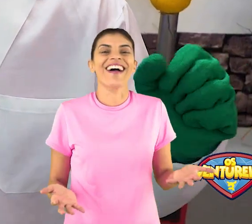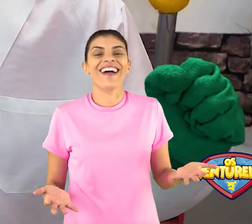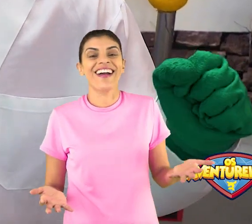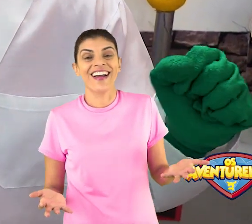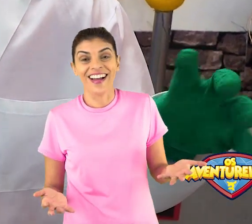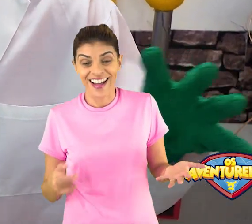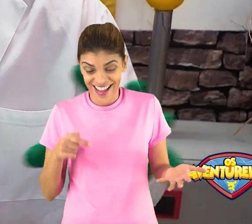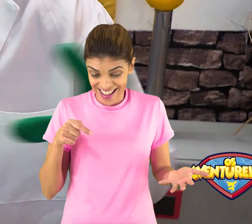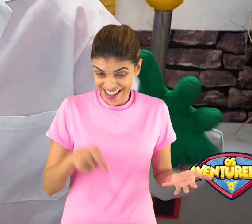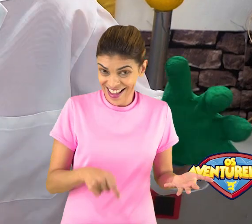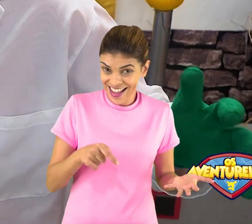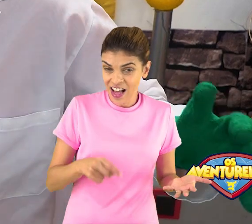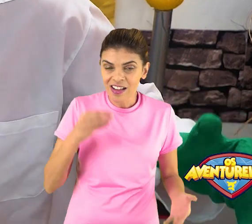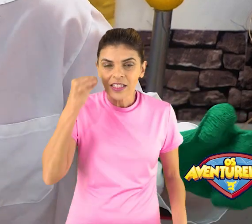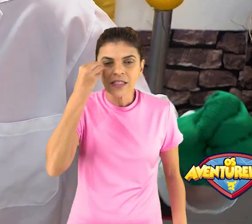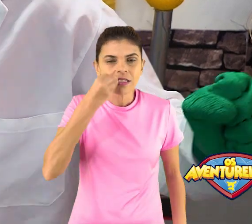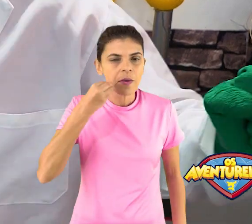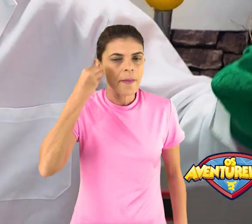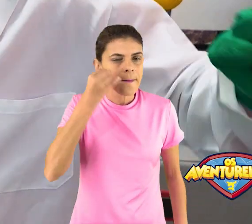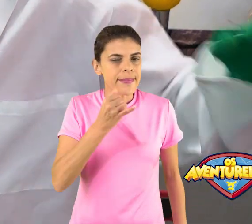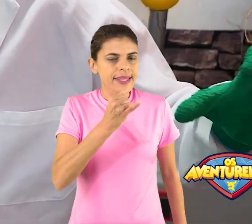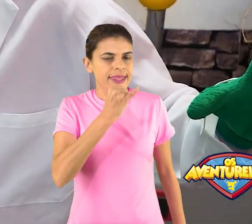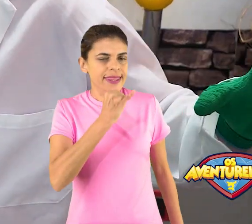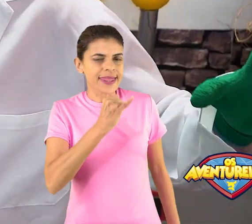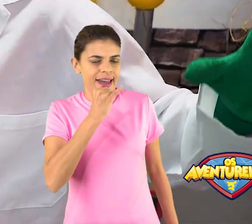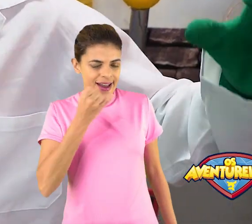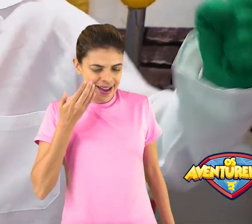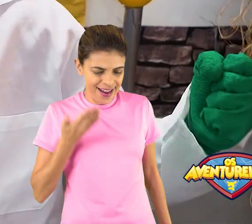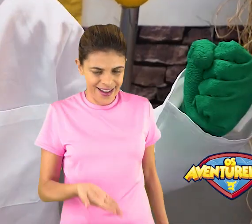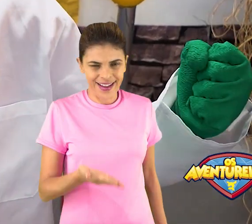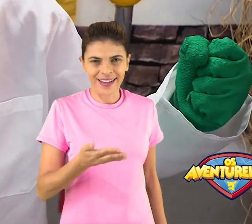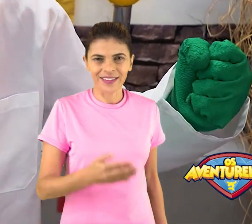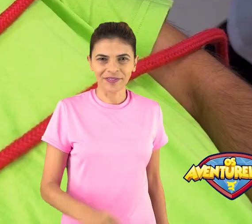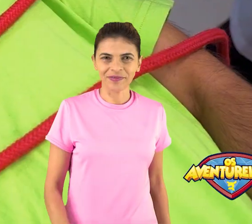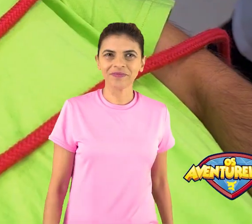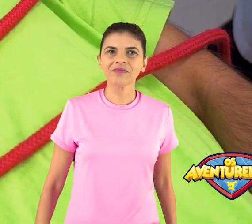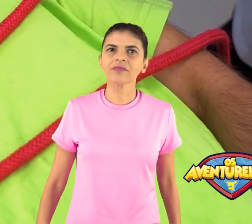Eu vou fazer uma experiência com você.